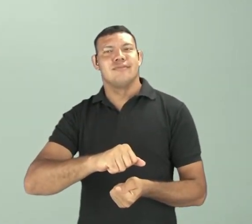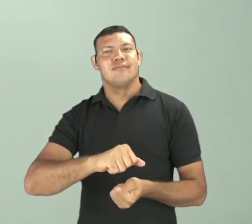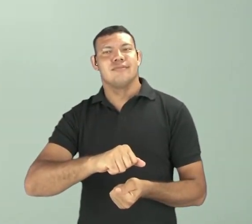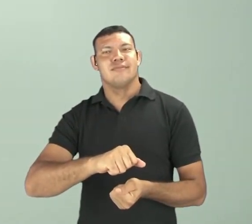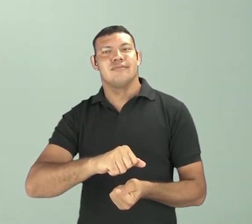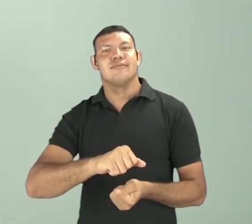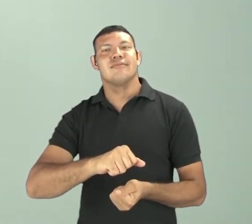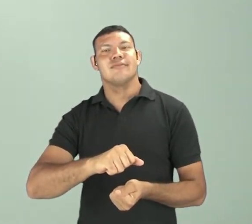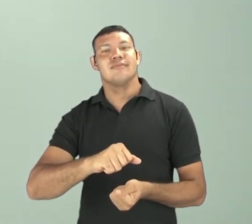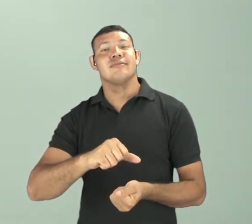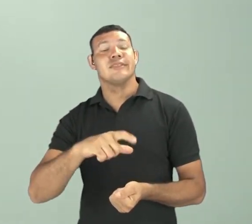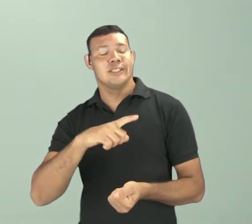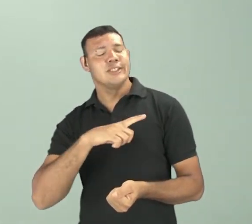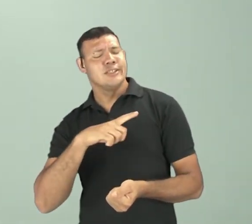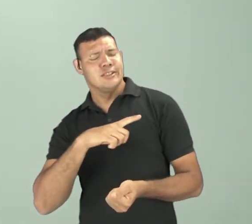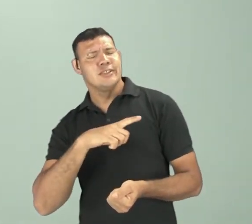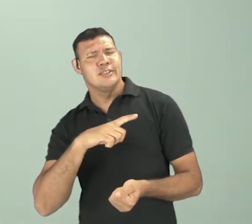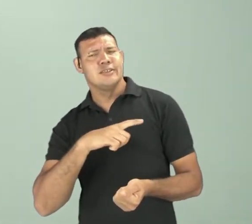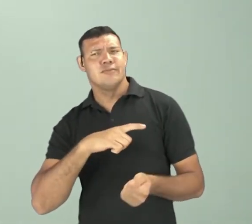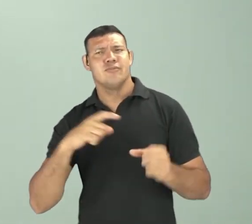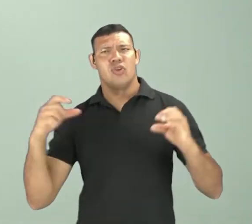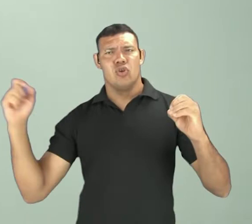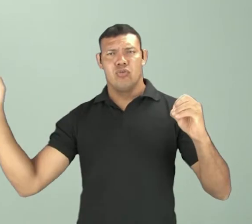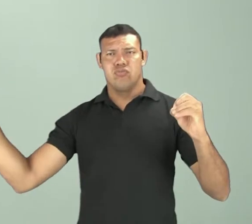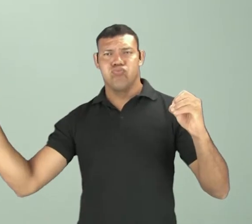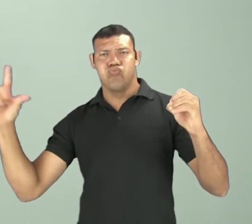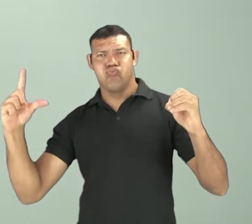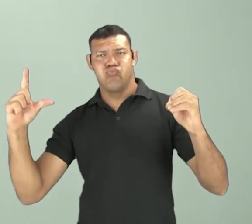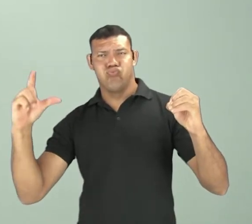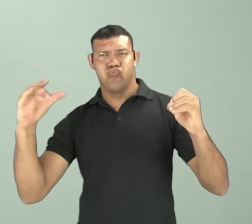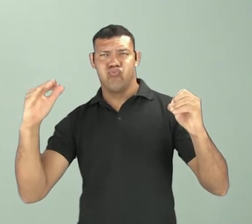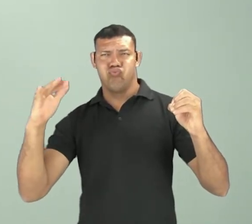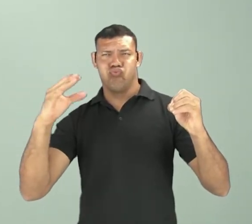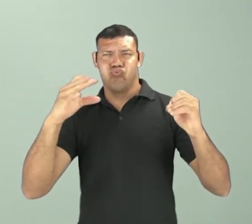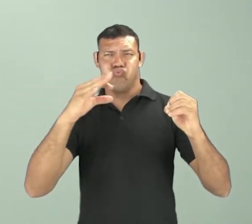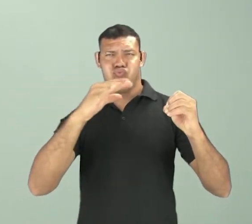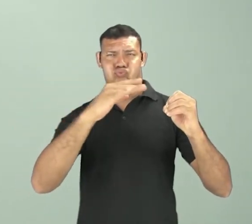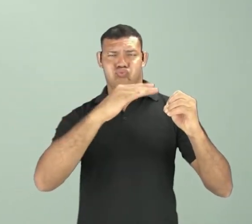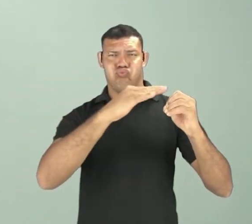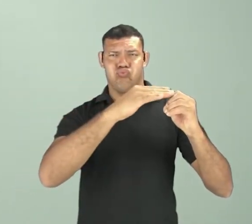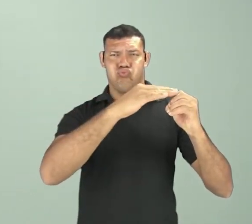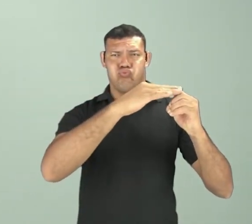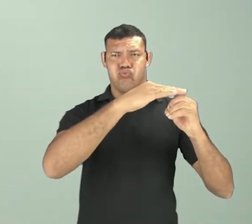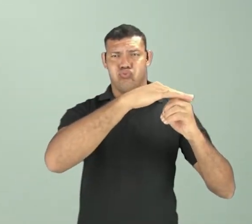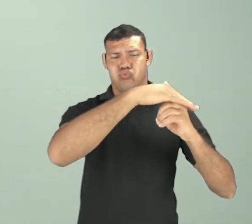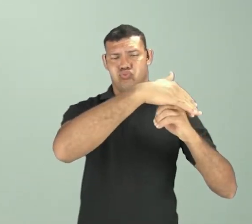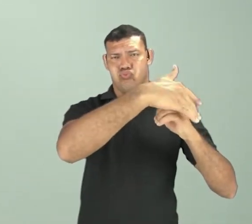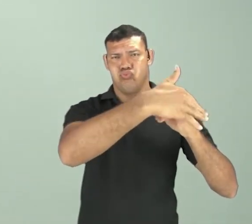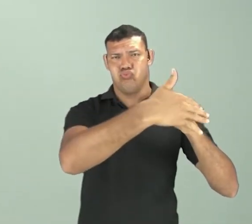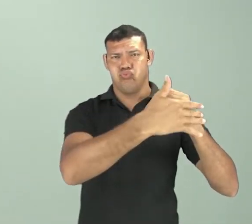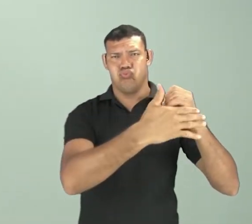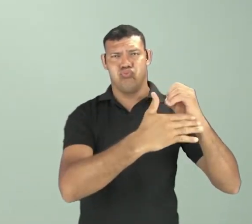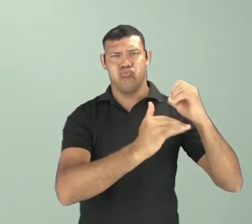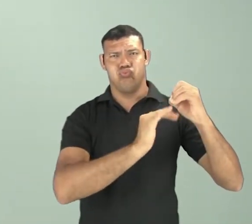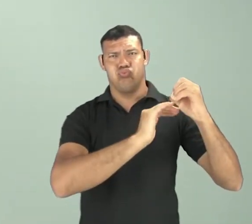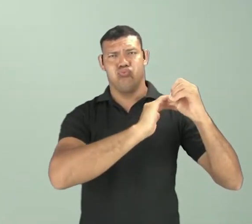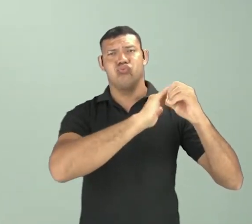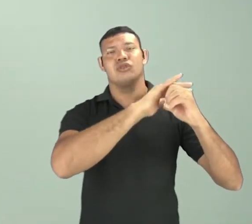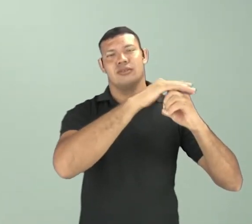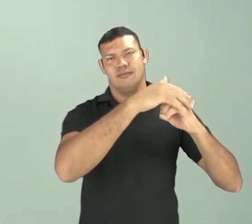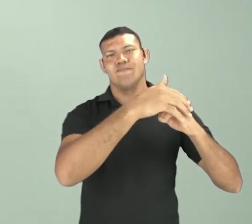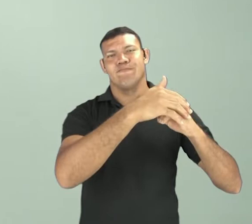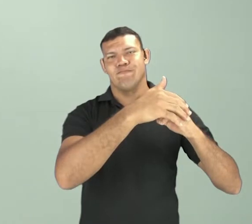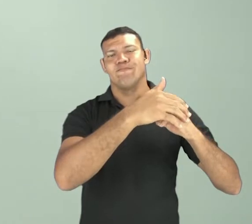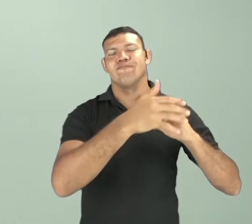essa radiação, essa energia, é necessária para que existam outros fenômenos naturais que existem de fato no nosso